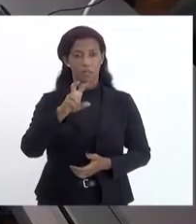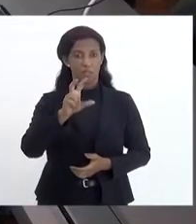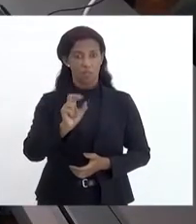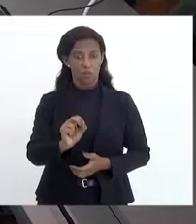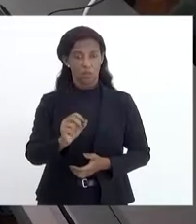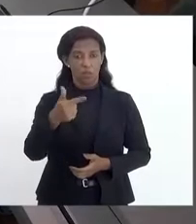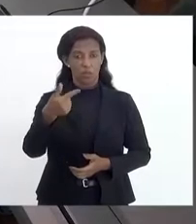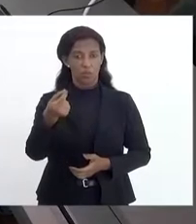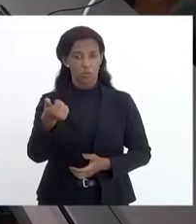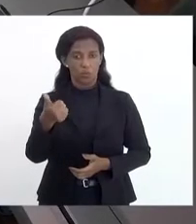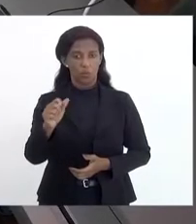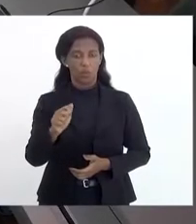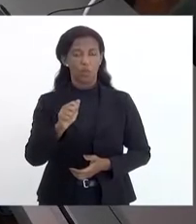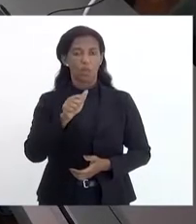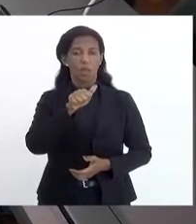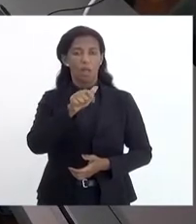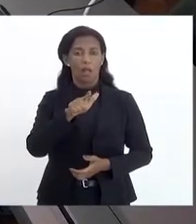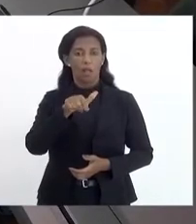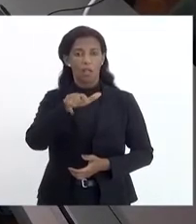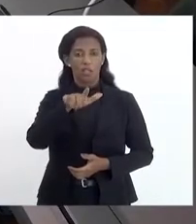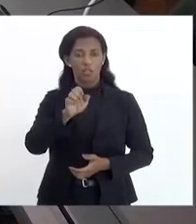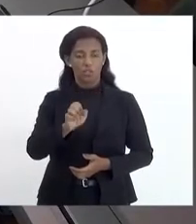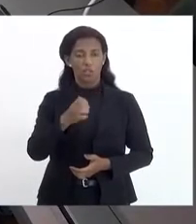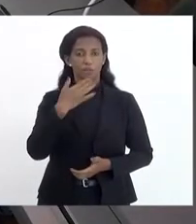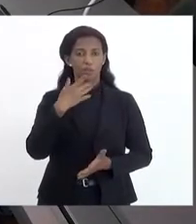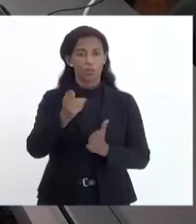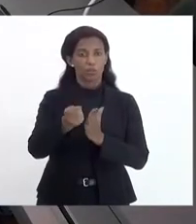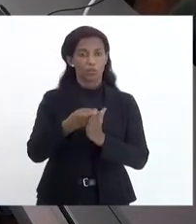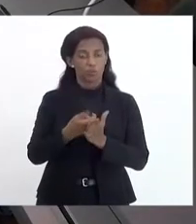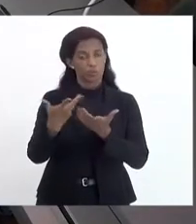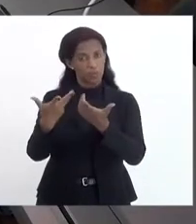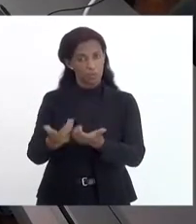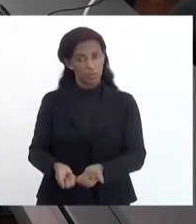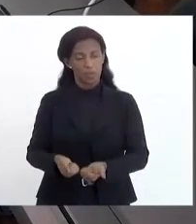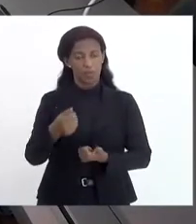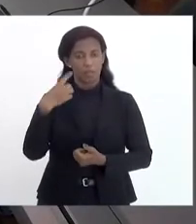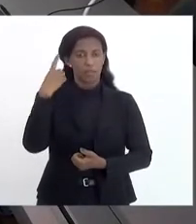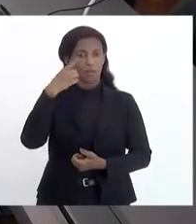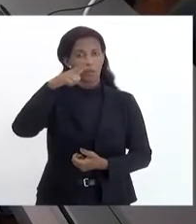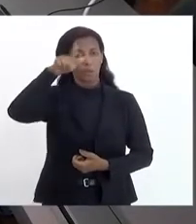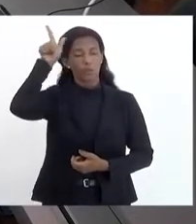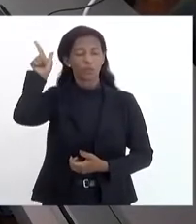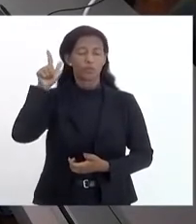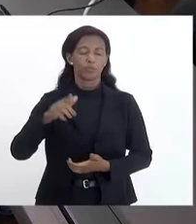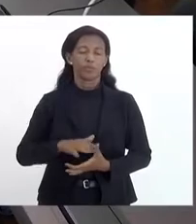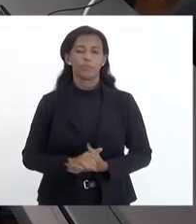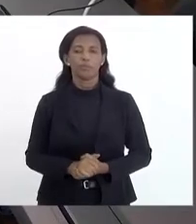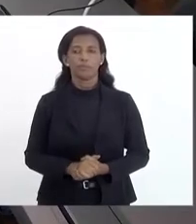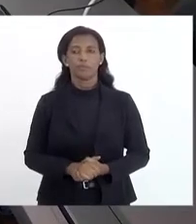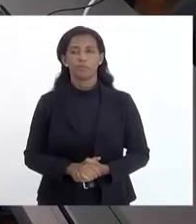450-2019, deputado Alexandre Freitas, pedido de vistas concedido, deputado Luiz Paulo.